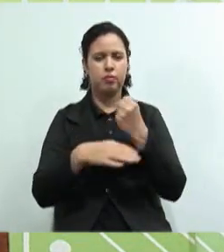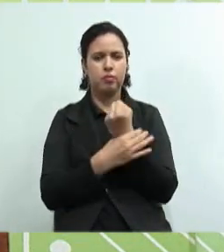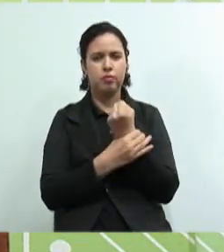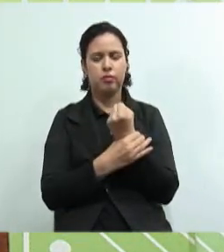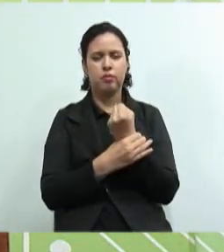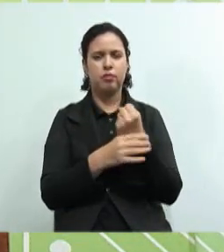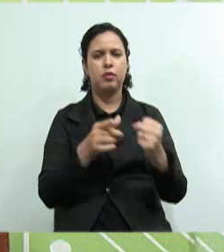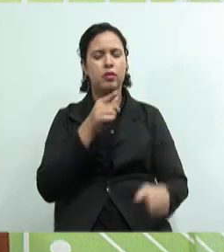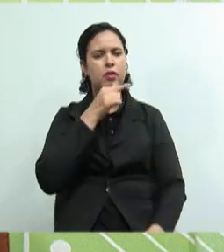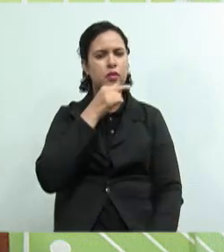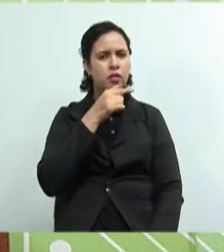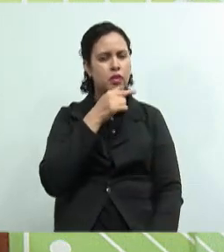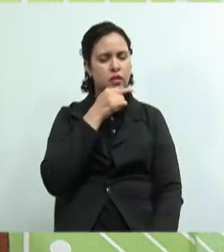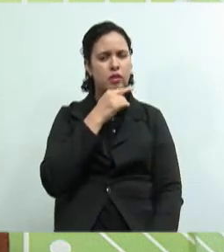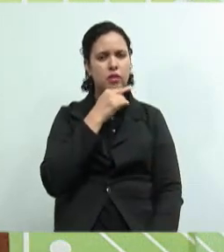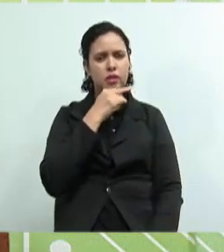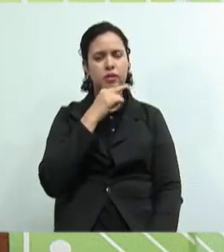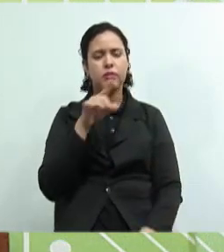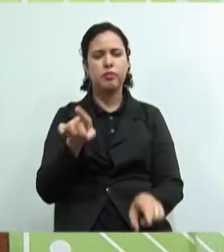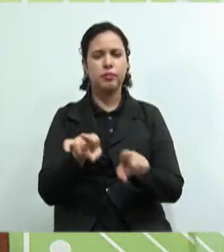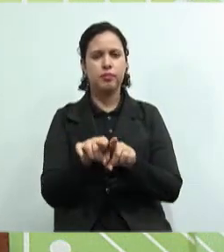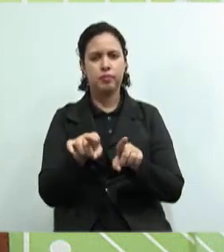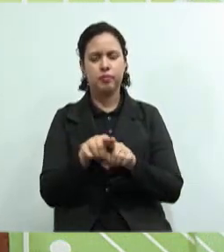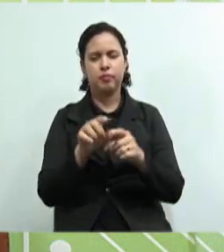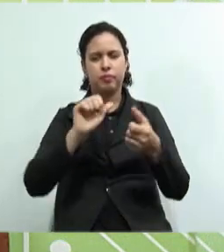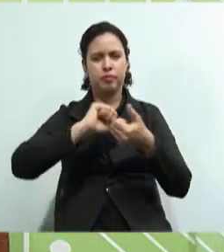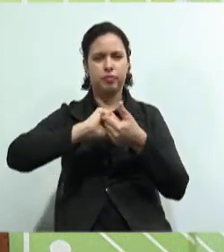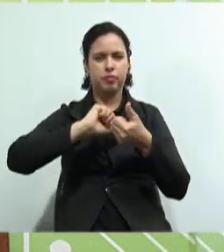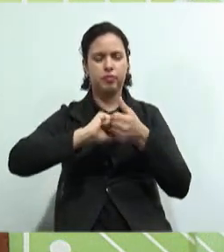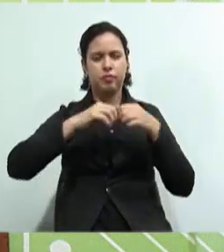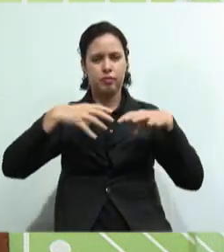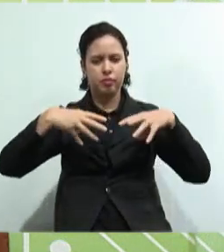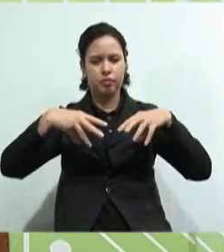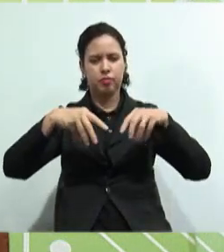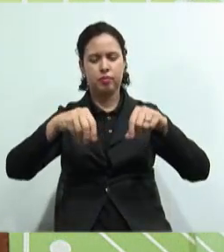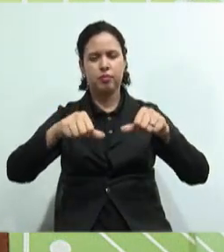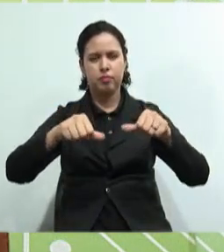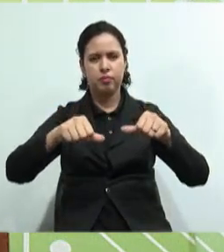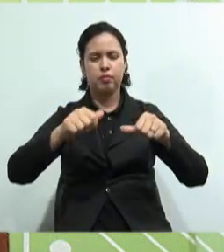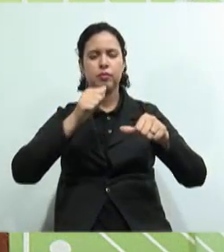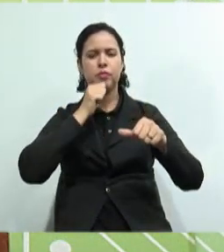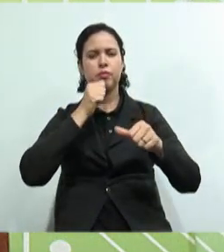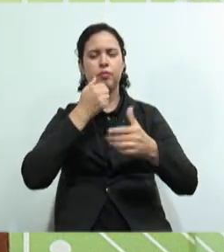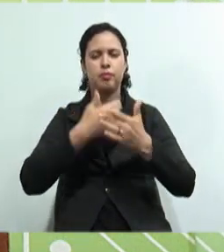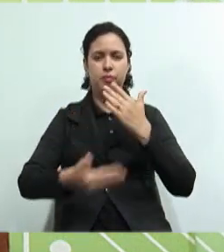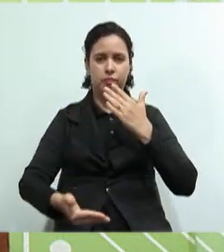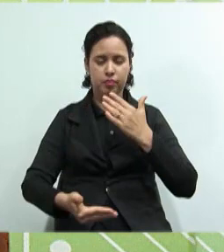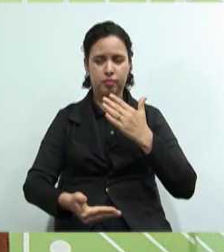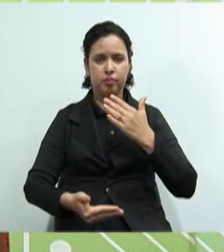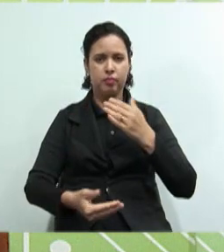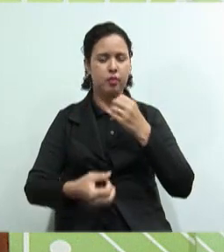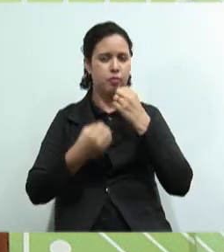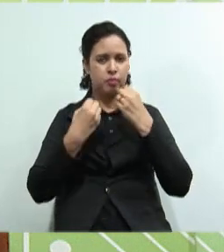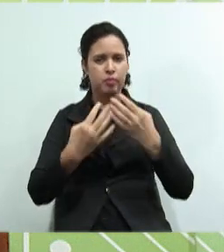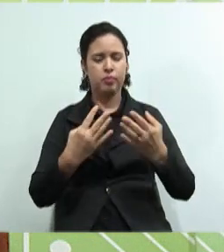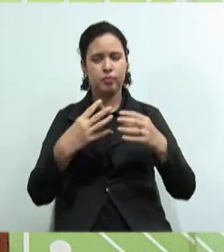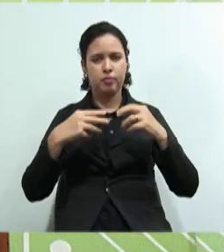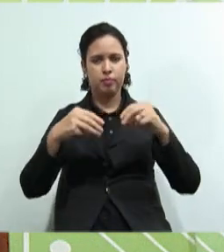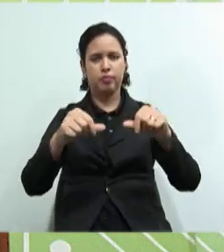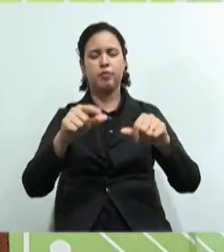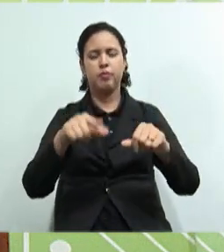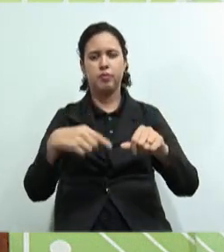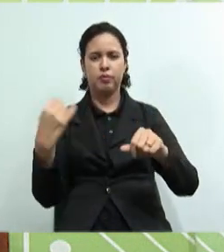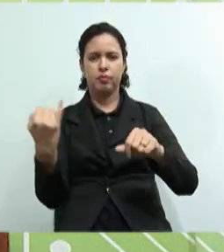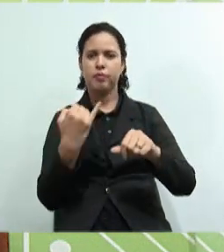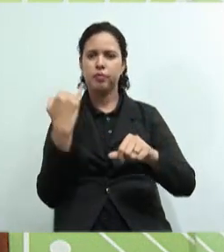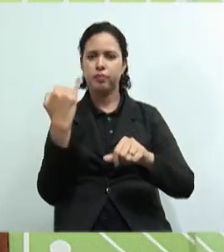sem contaminar a água, para garantir a qualidade da terra, sem perder essa produtividade da terra, ela é muito importante.